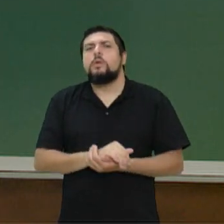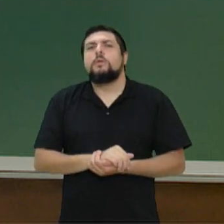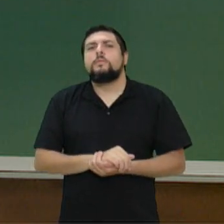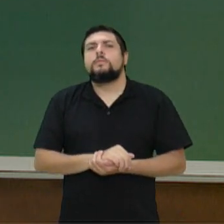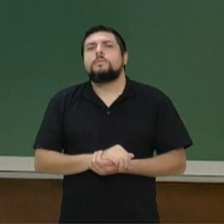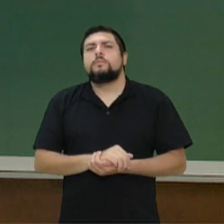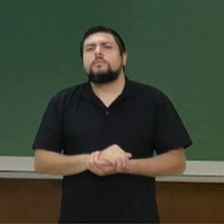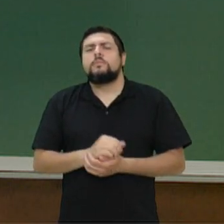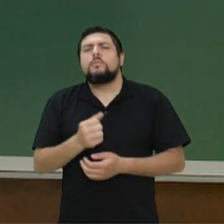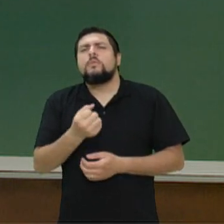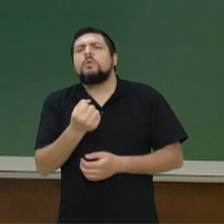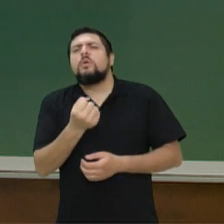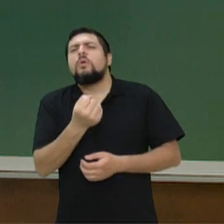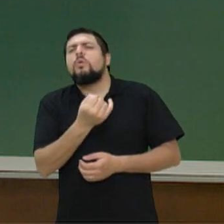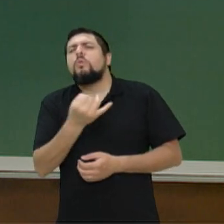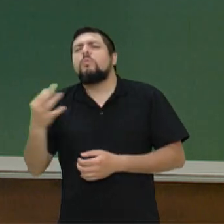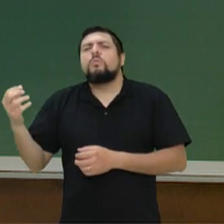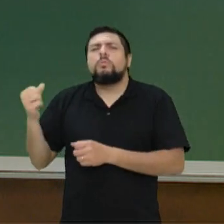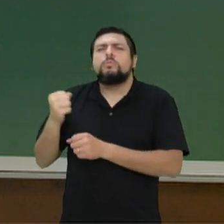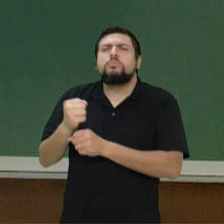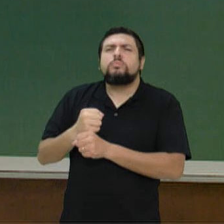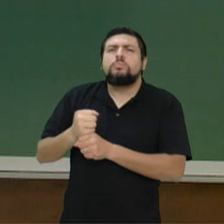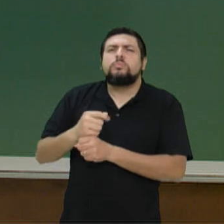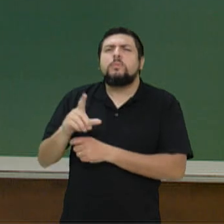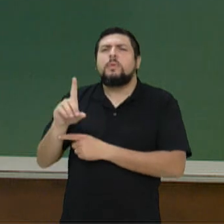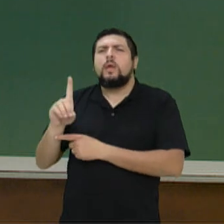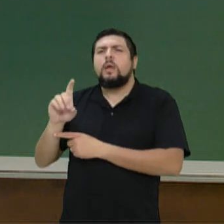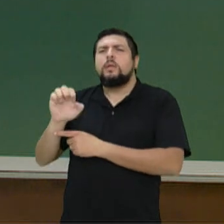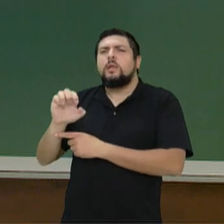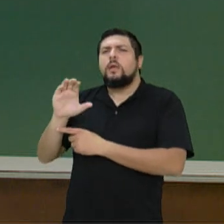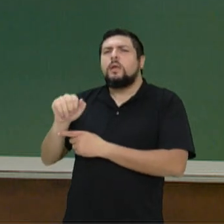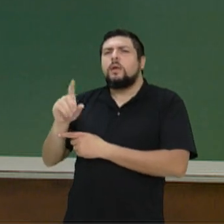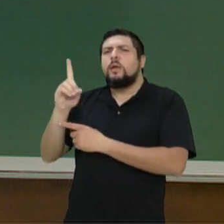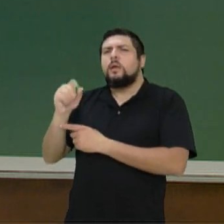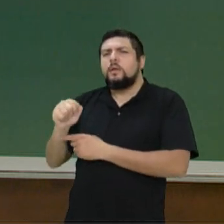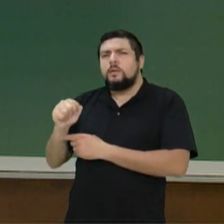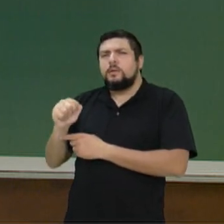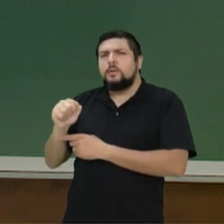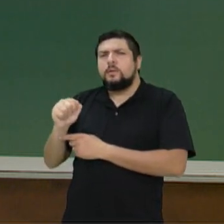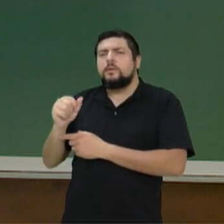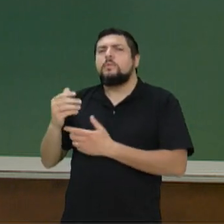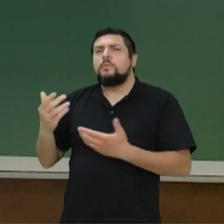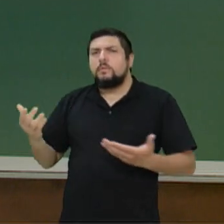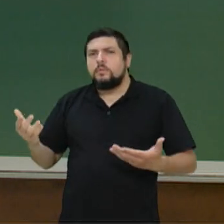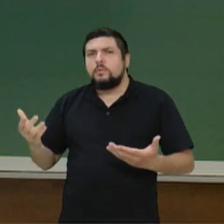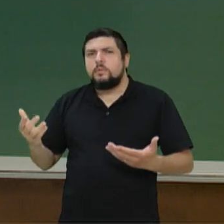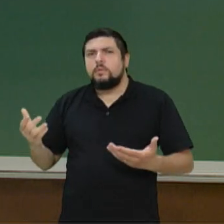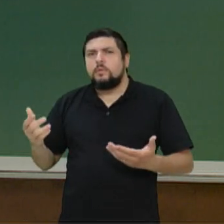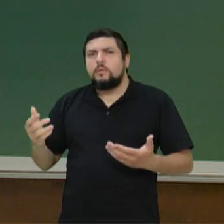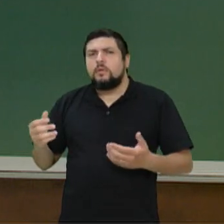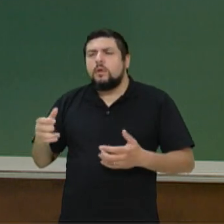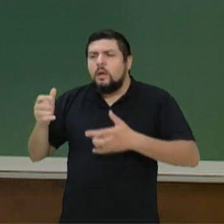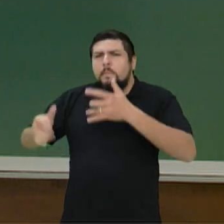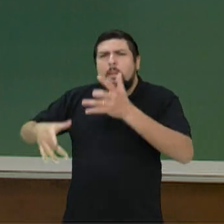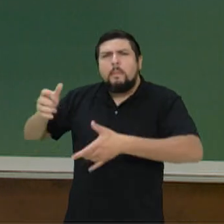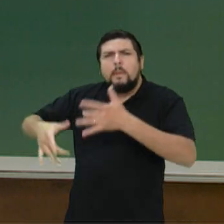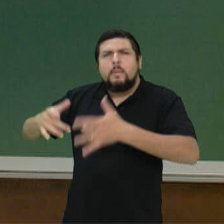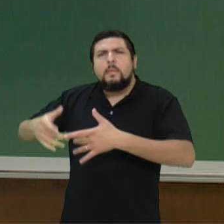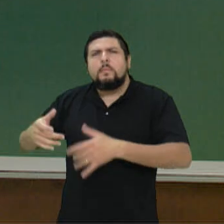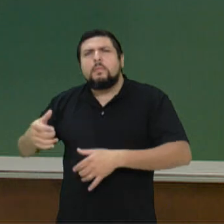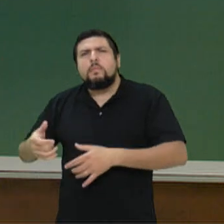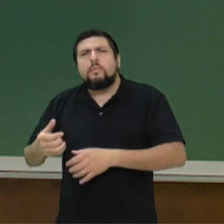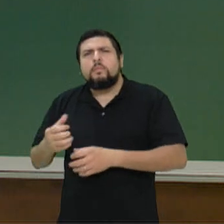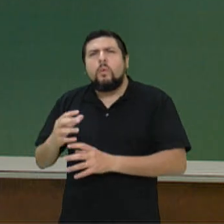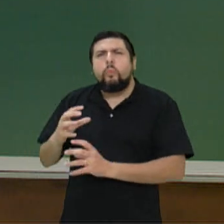quantas décadas o lixão da estrutural está sendo utilizado? Qual é a quantidade de detritos